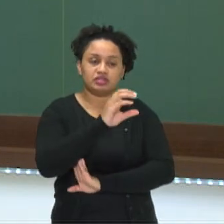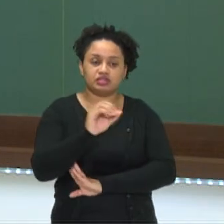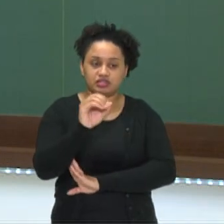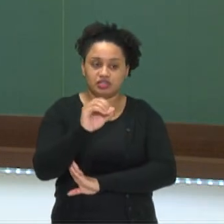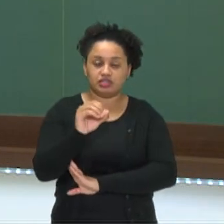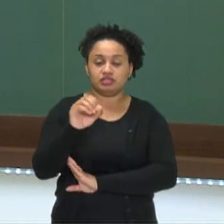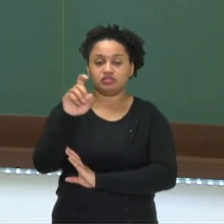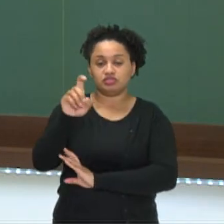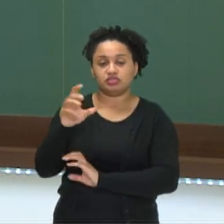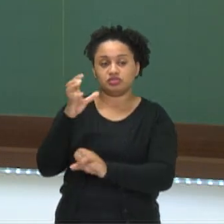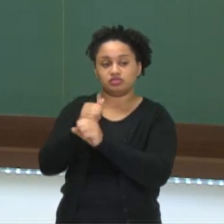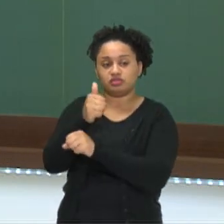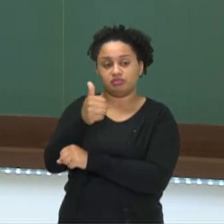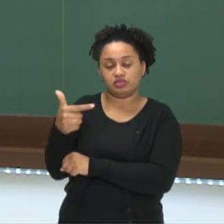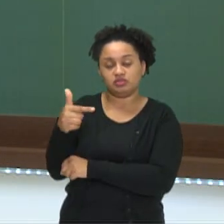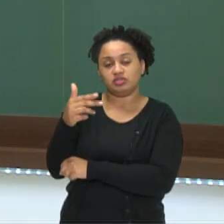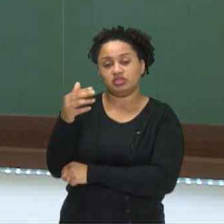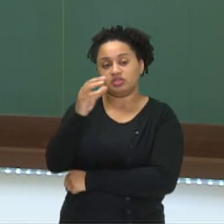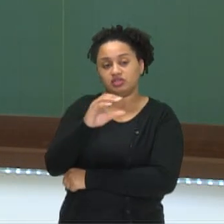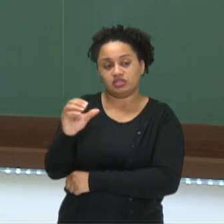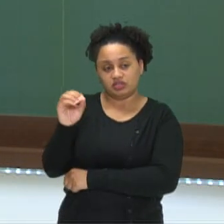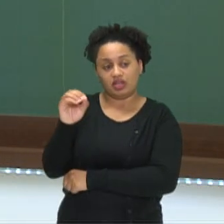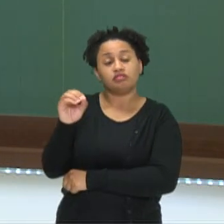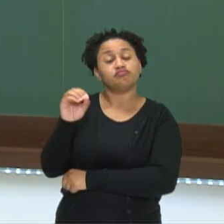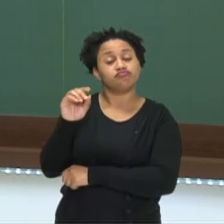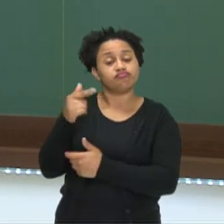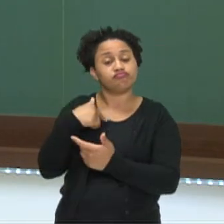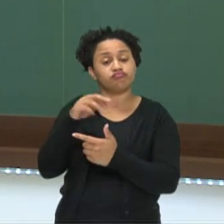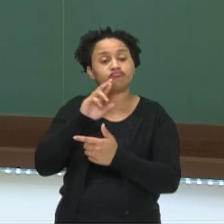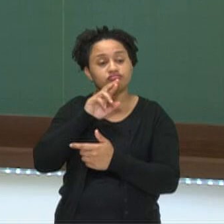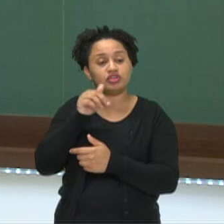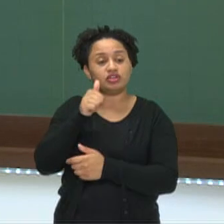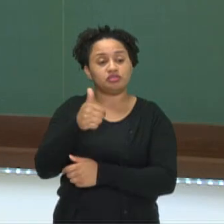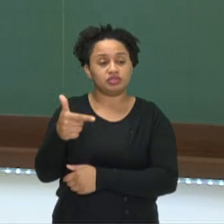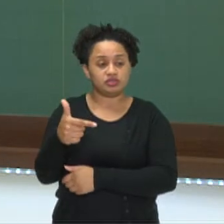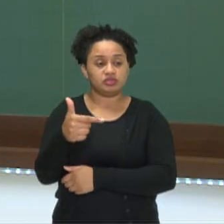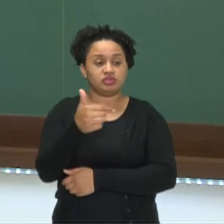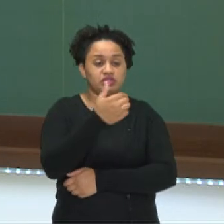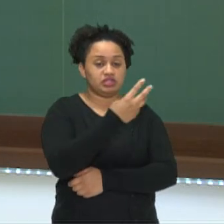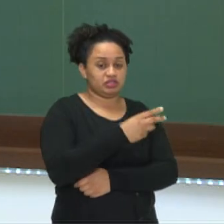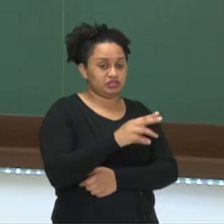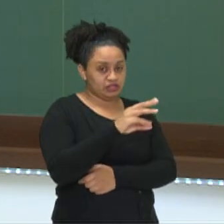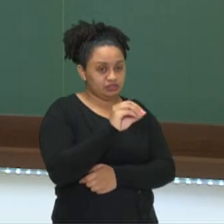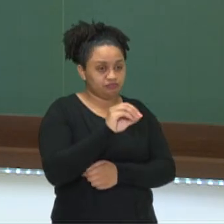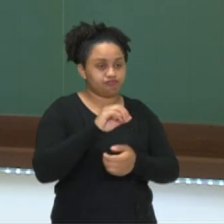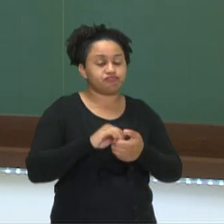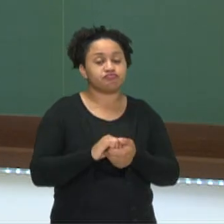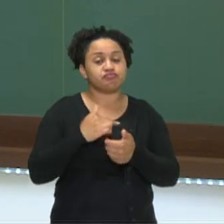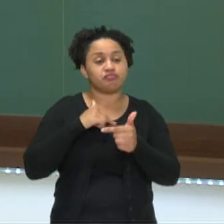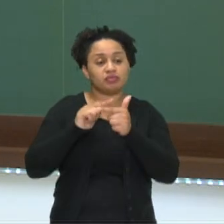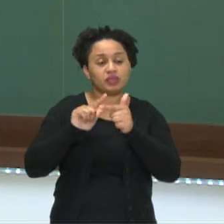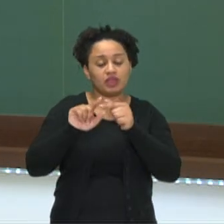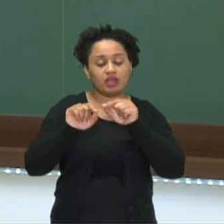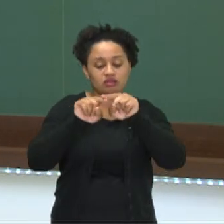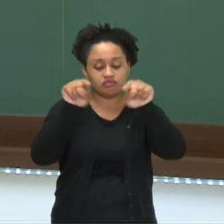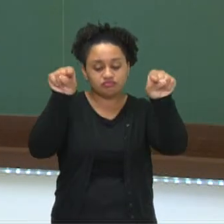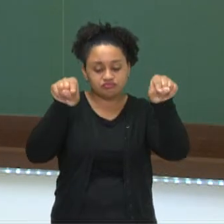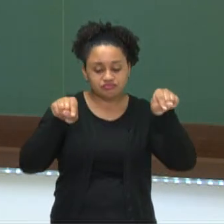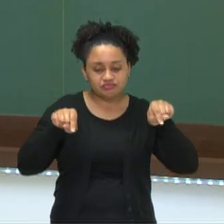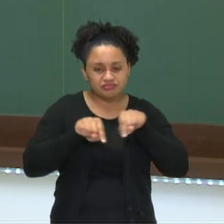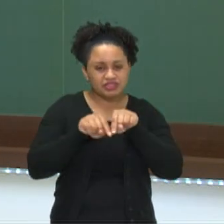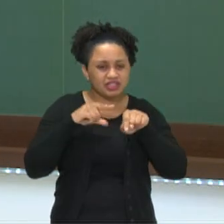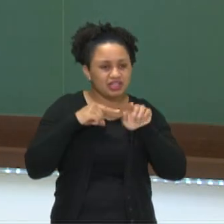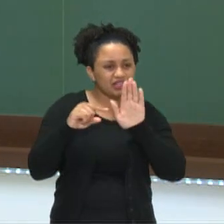mais 12 igual a zero, dá que x igual a menos 12. O meu problema trata de medida de terreno. Existe medida de terreno